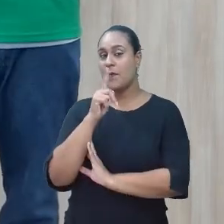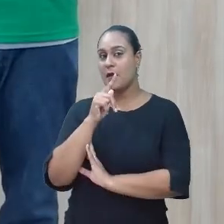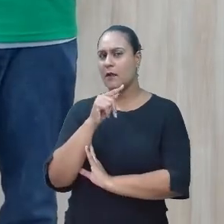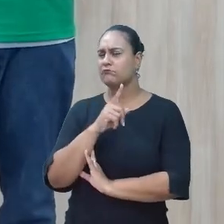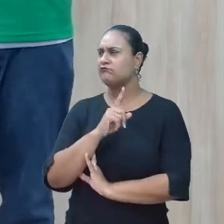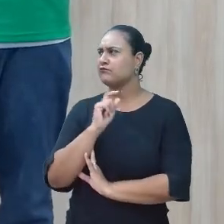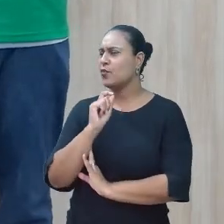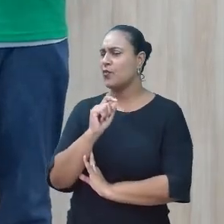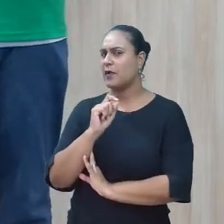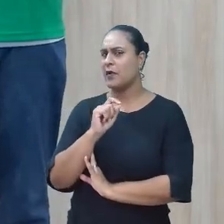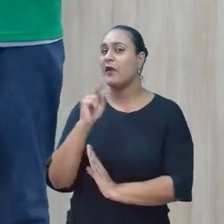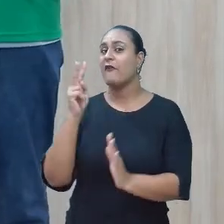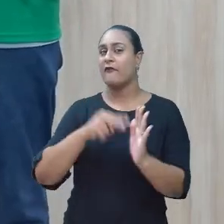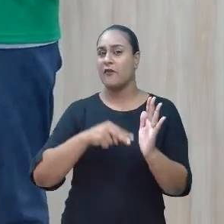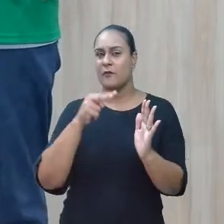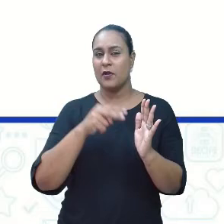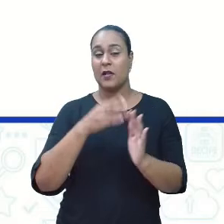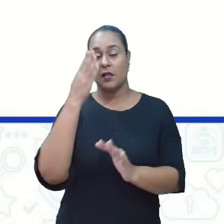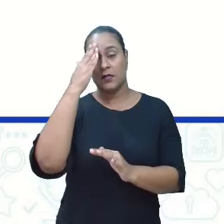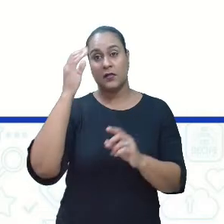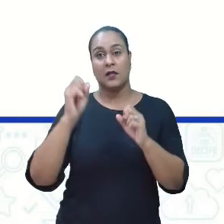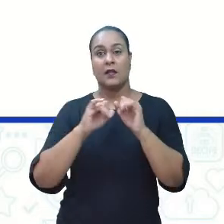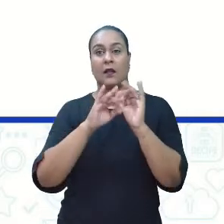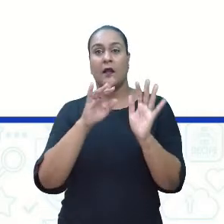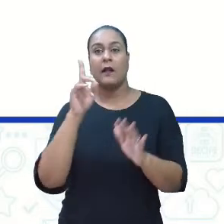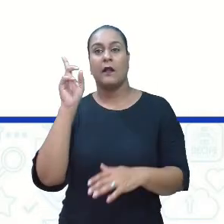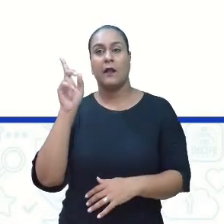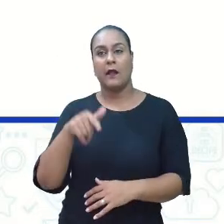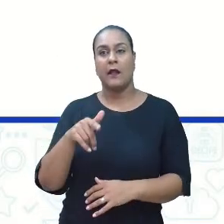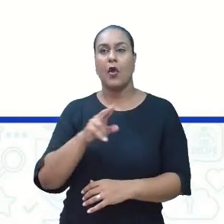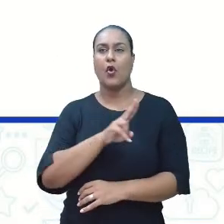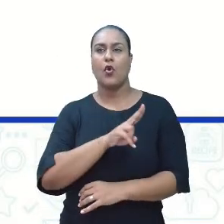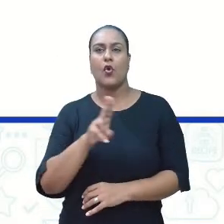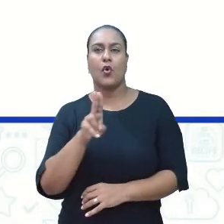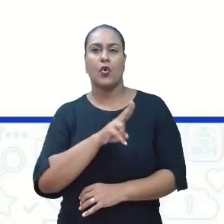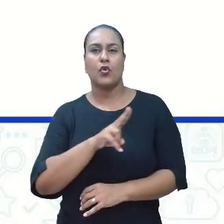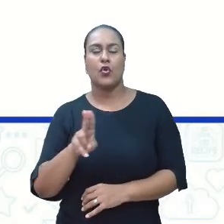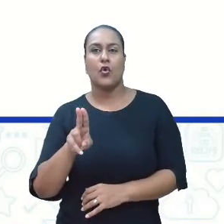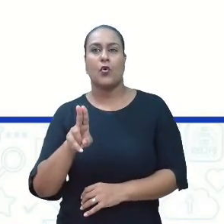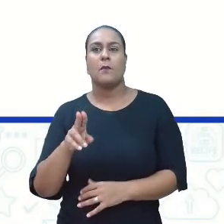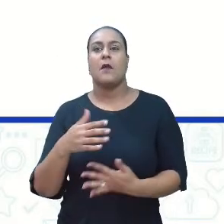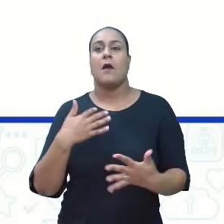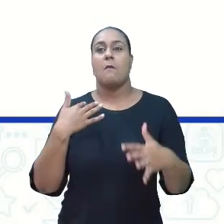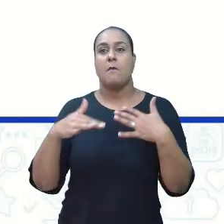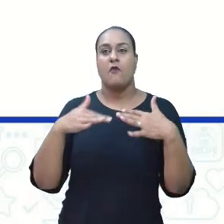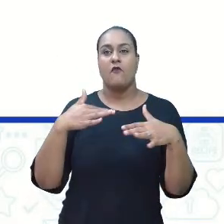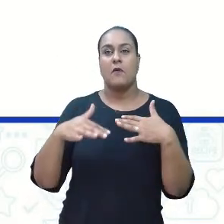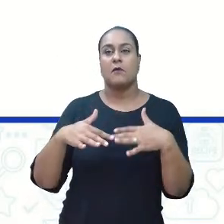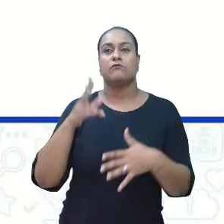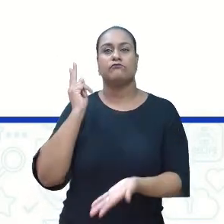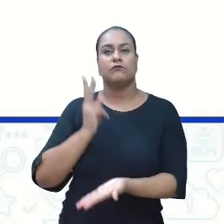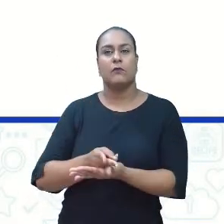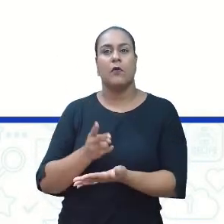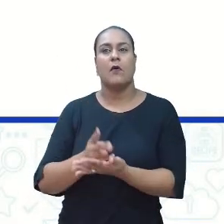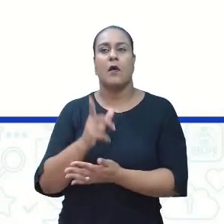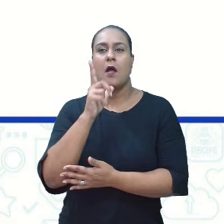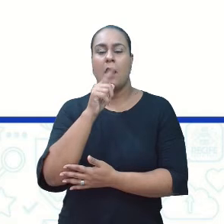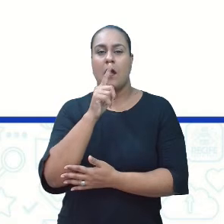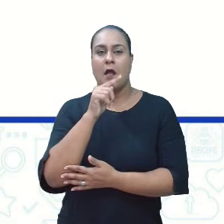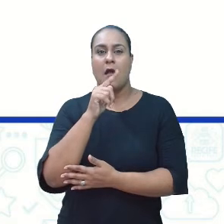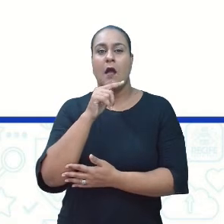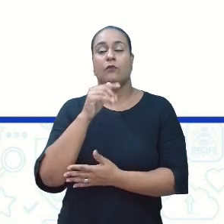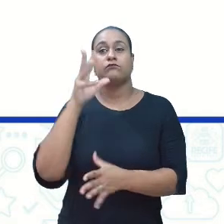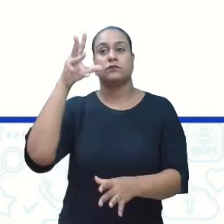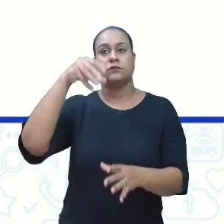da água? Vamos ler e interpretar junto comigo, olha lá. É o nome que se dá à movimentação constante da água